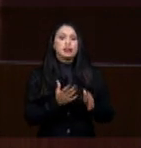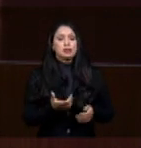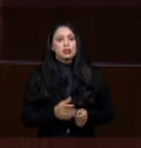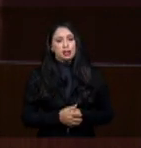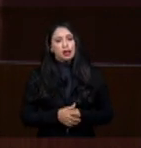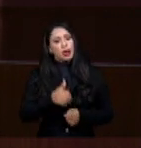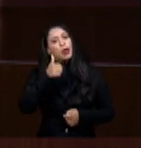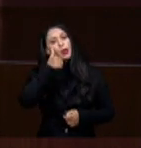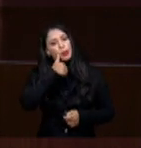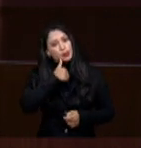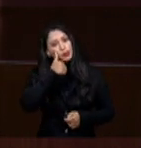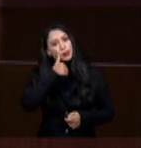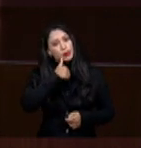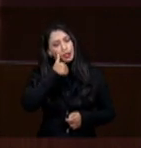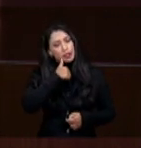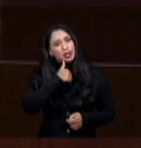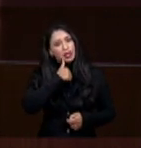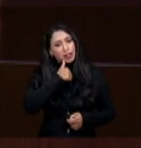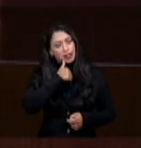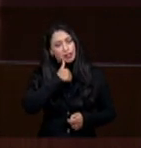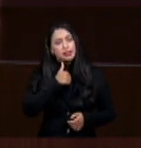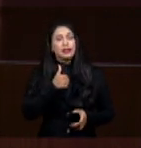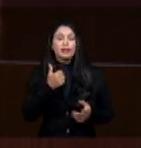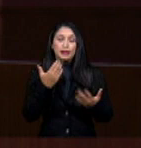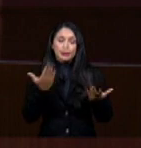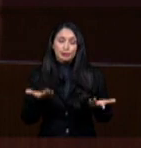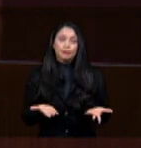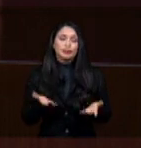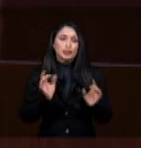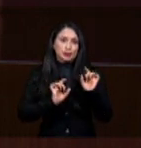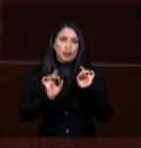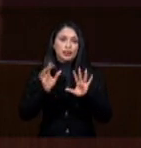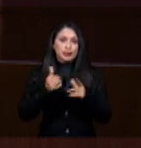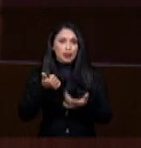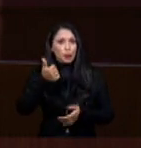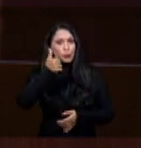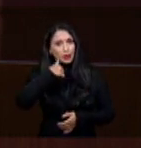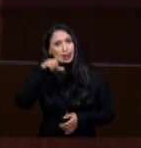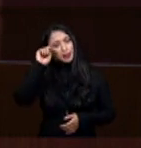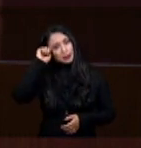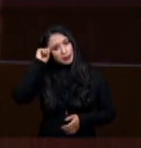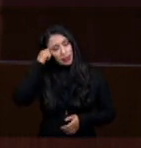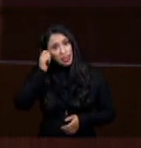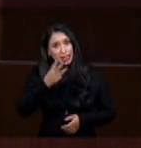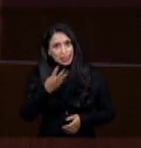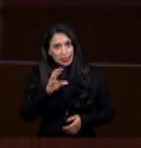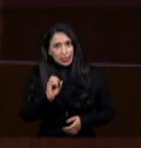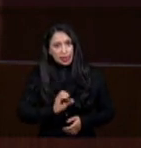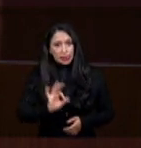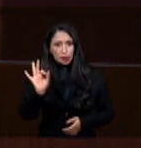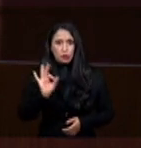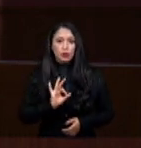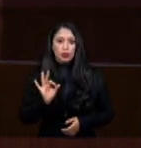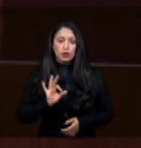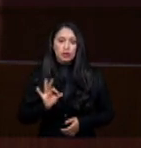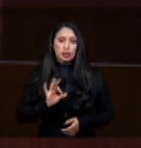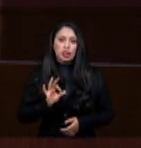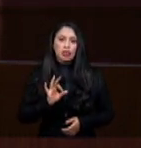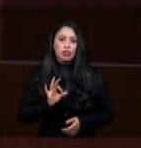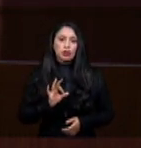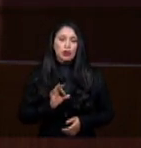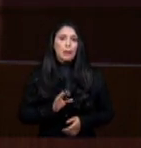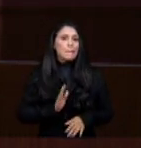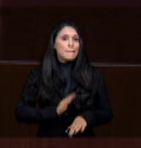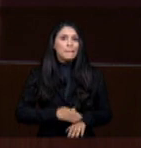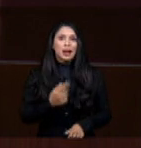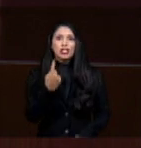estamos falando de mulheres estamos falando sobre tudo de mulheres negras trinta por cento praticamente delas é levam